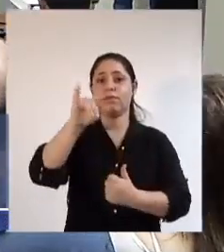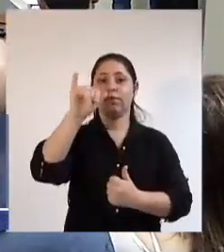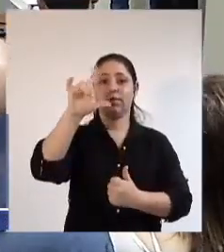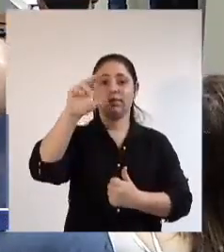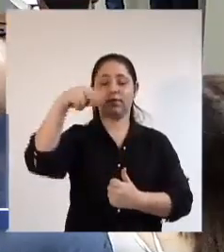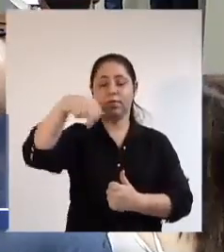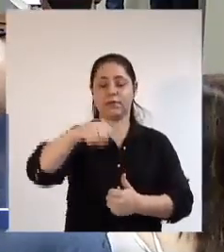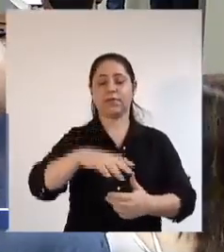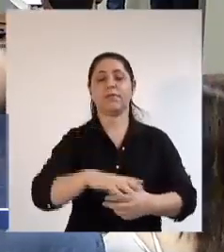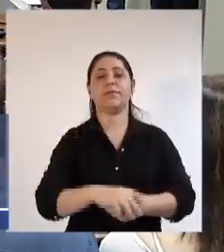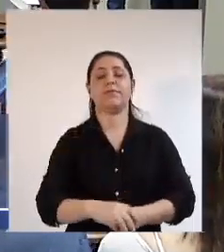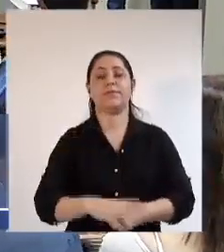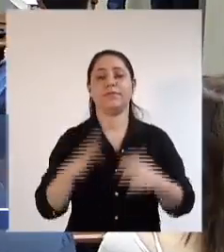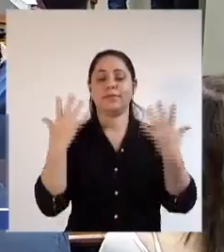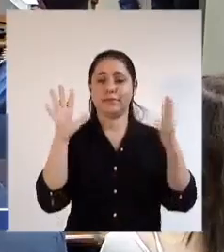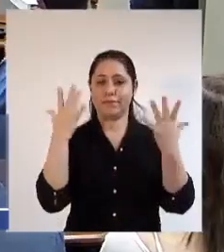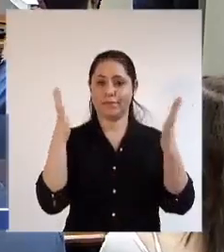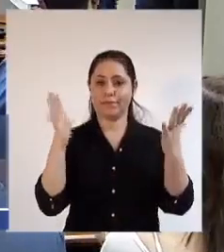andrade hugo